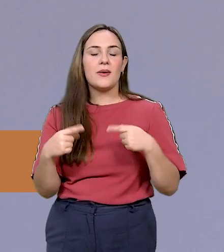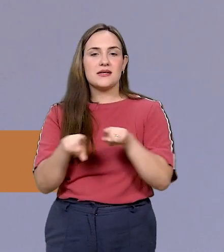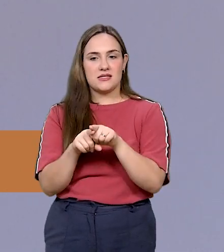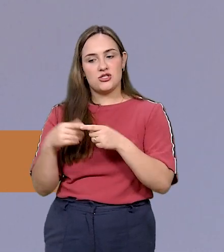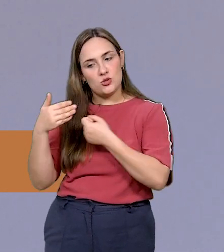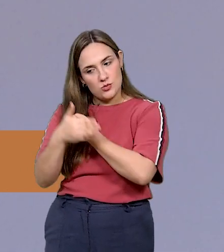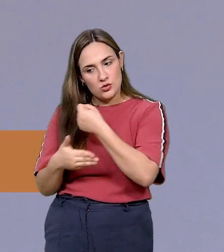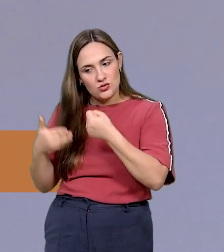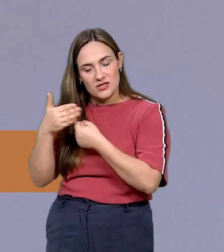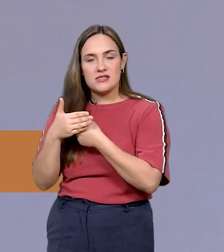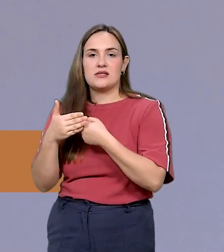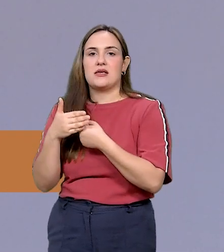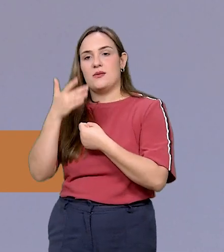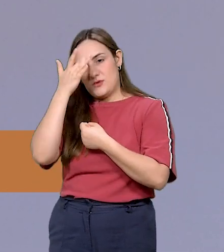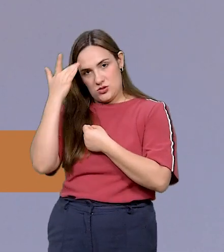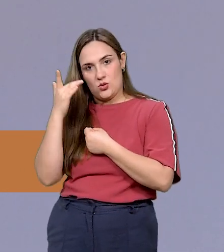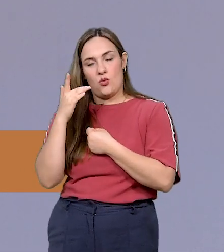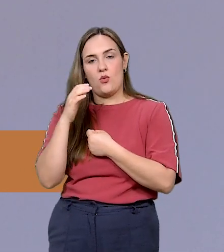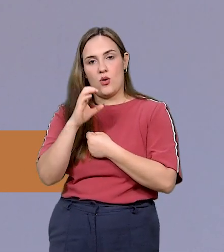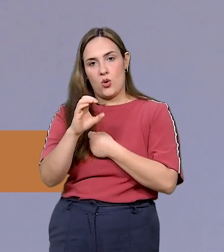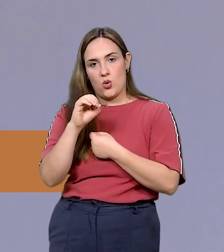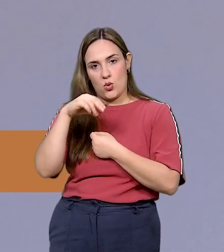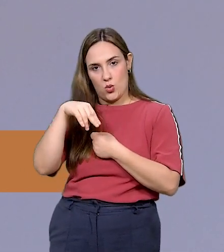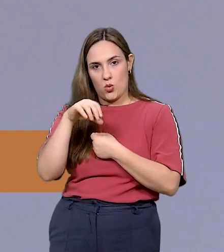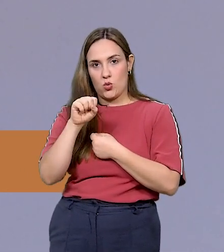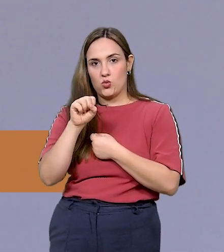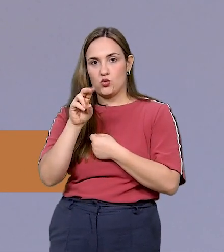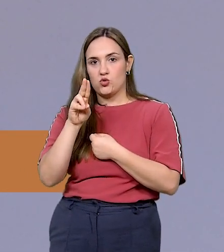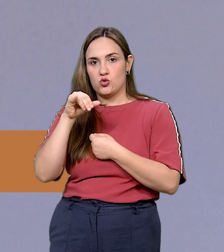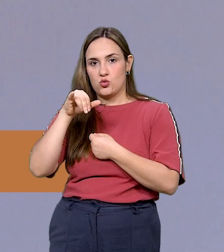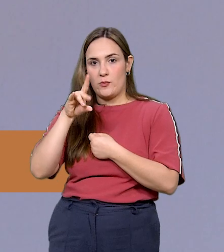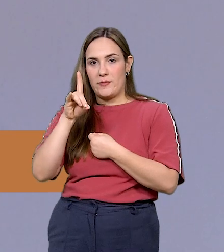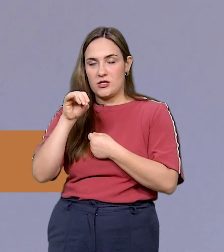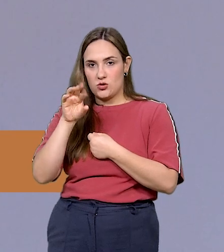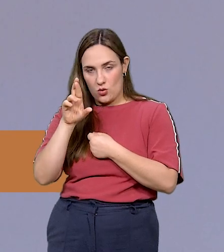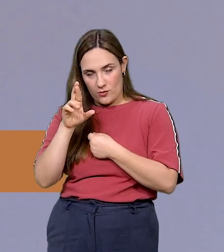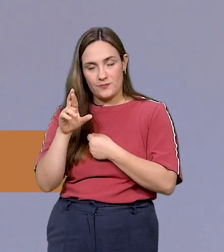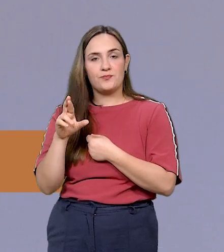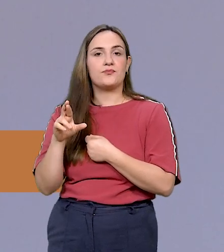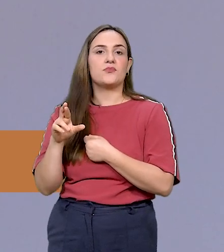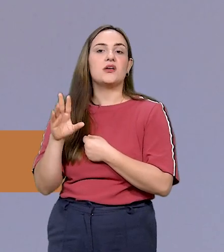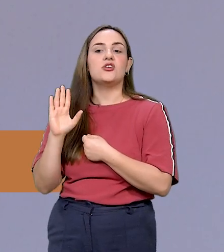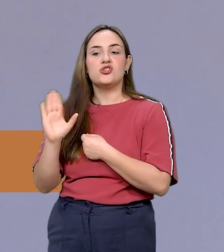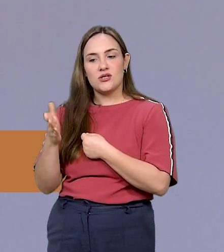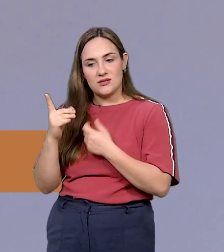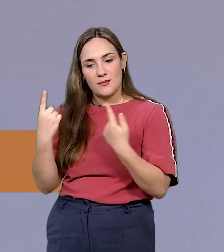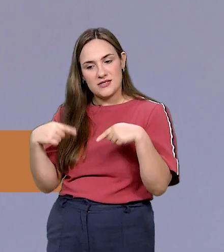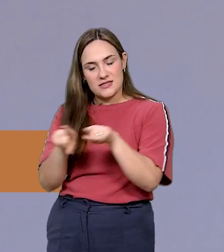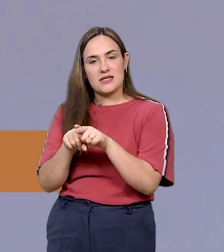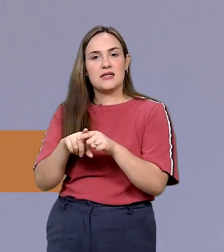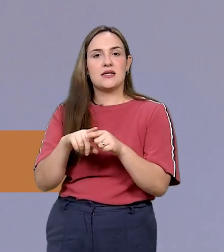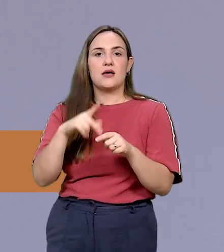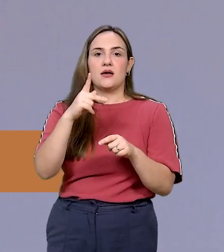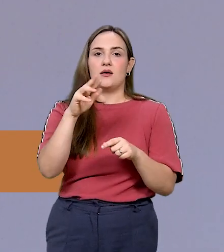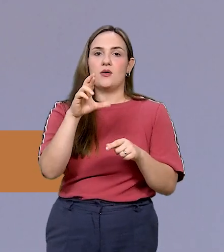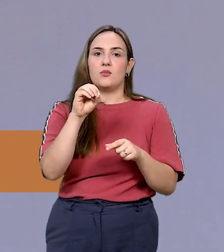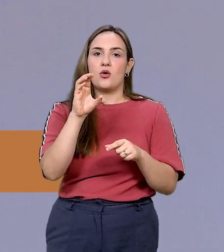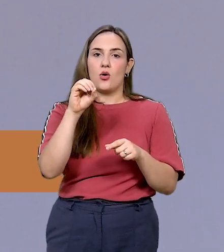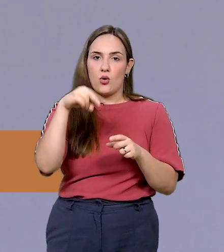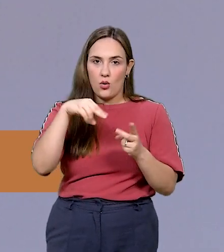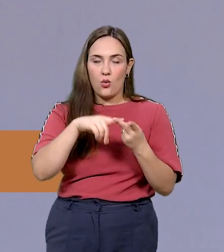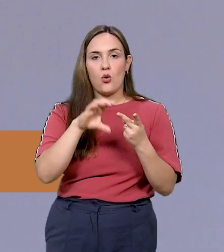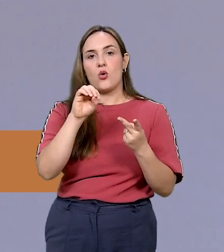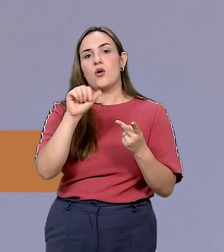proteção e defesa do consumidor, nós temos feito diálogos de concertação em parceria com o PROCON, com a OAB, com o